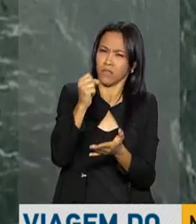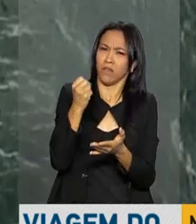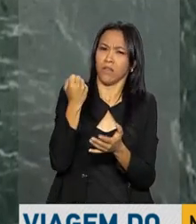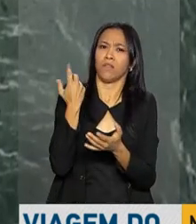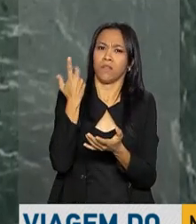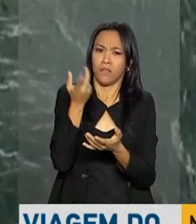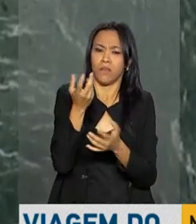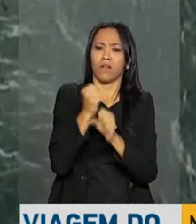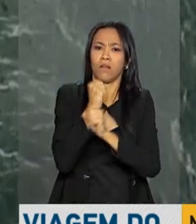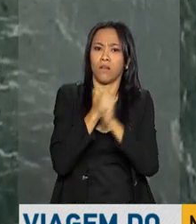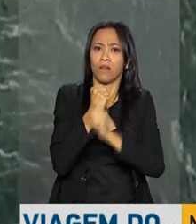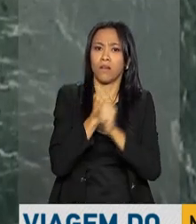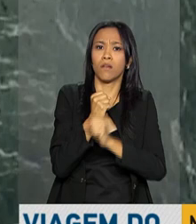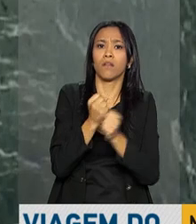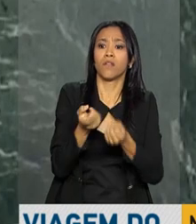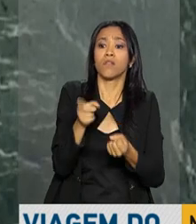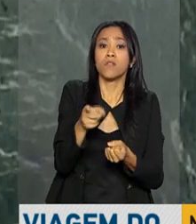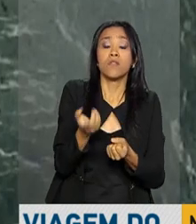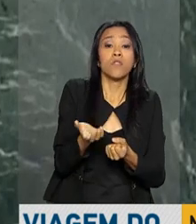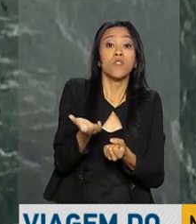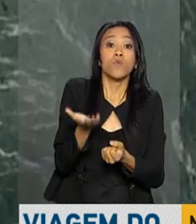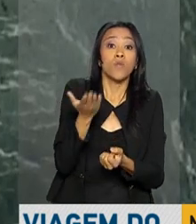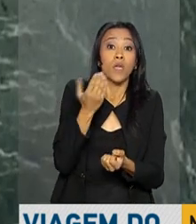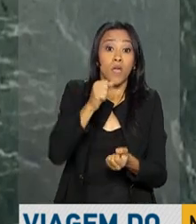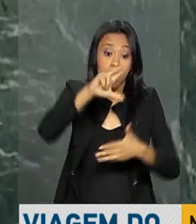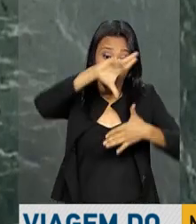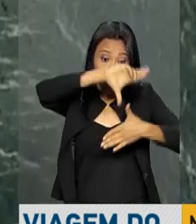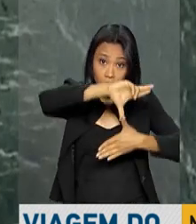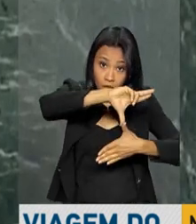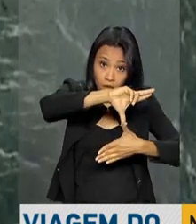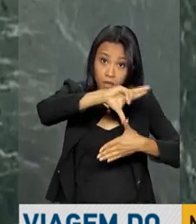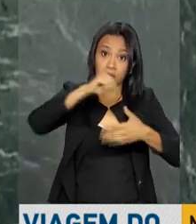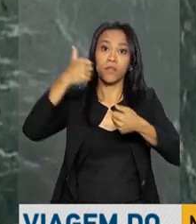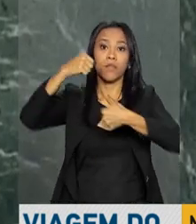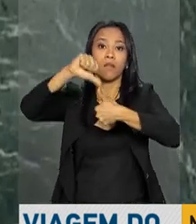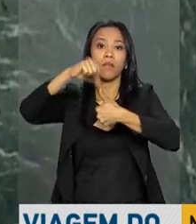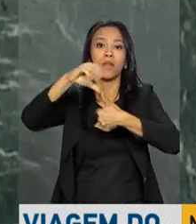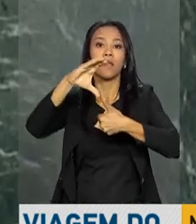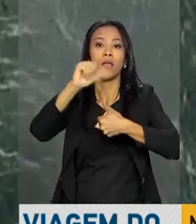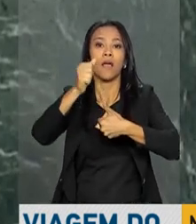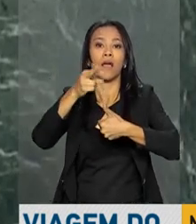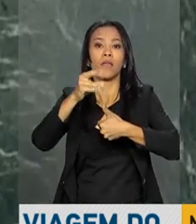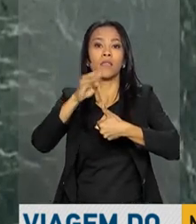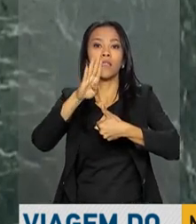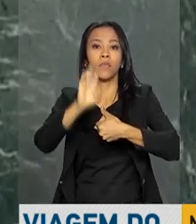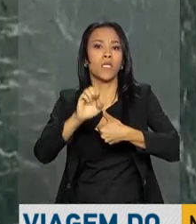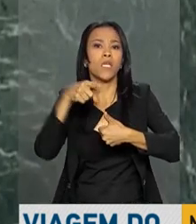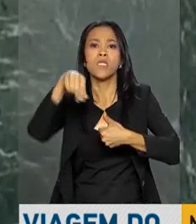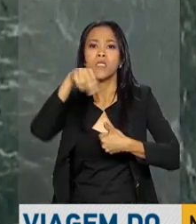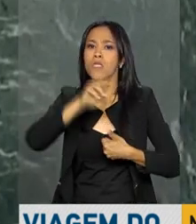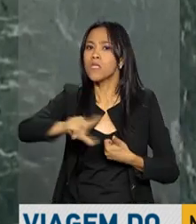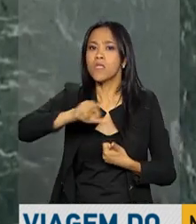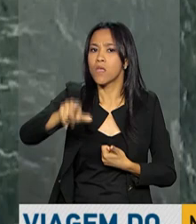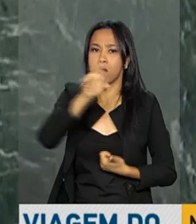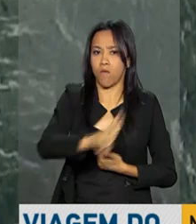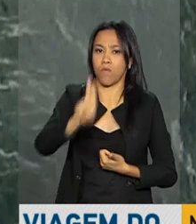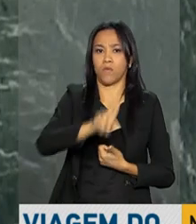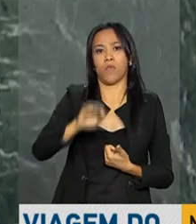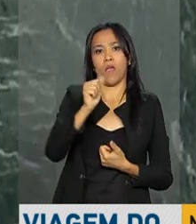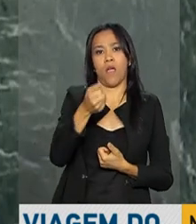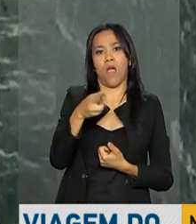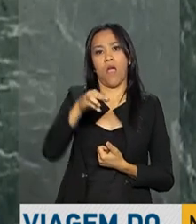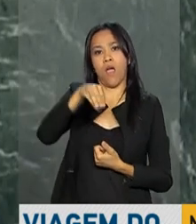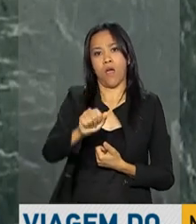a desnuclearização da América Latina e do Caribe. De um país que, com seus vizinhos